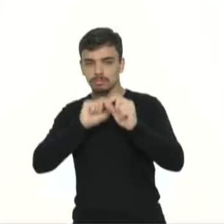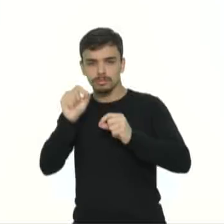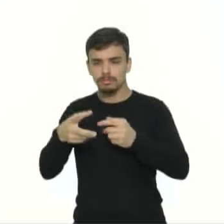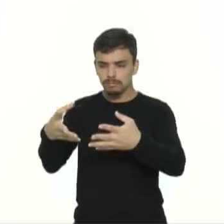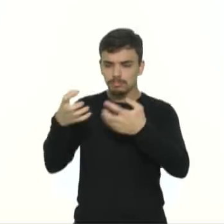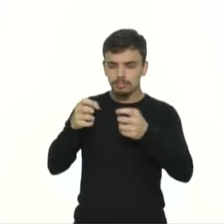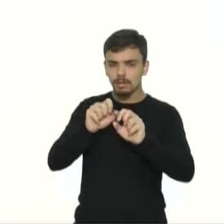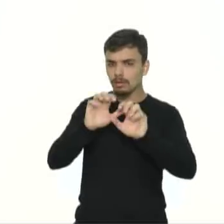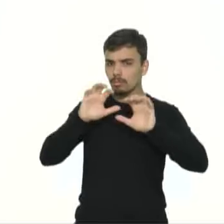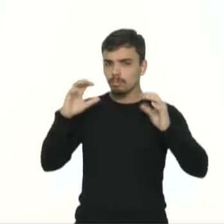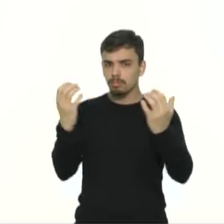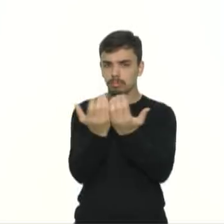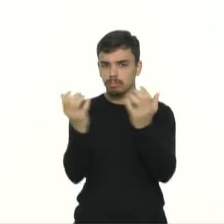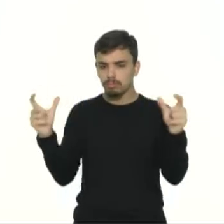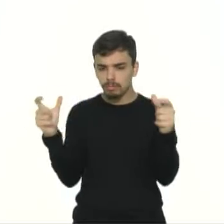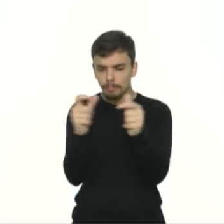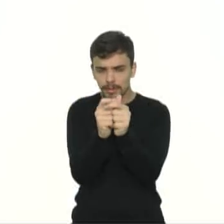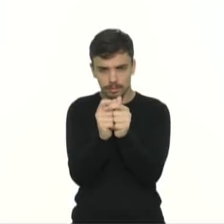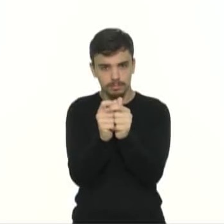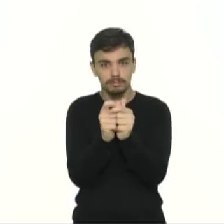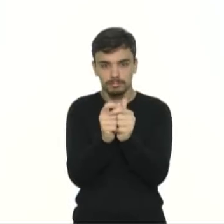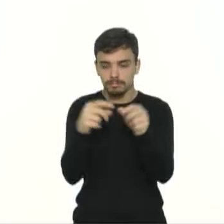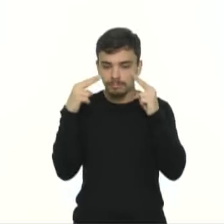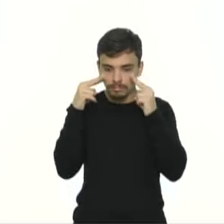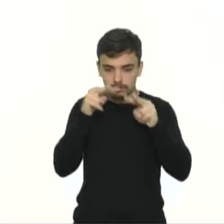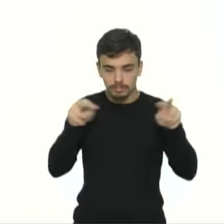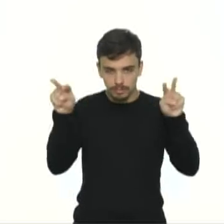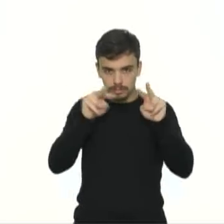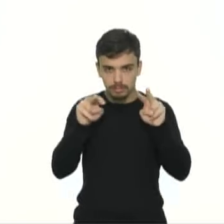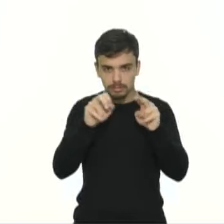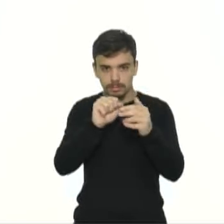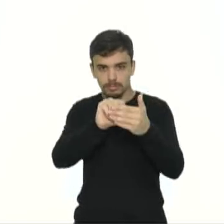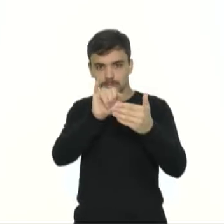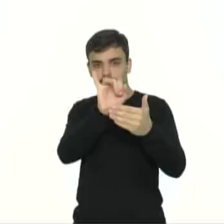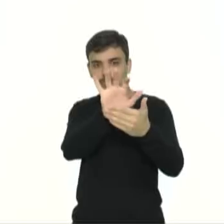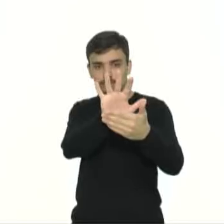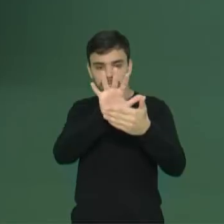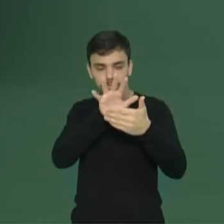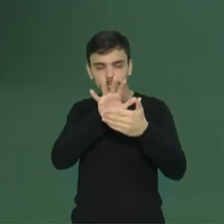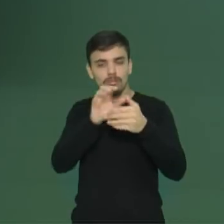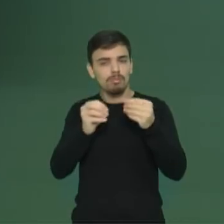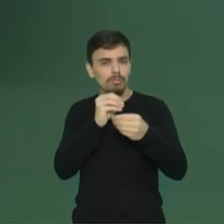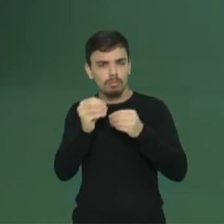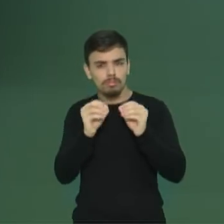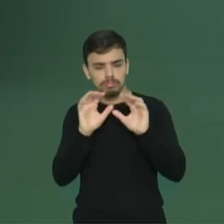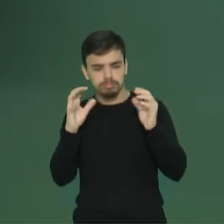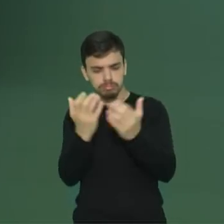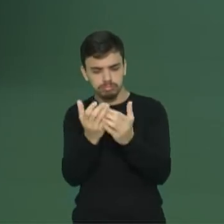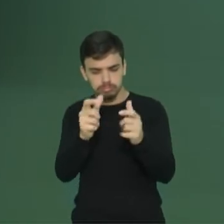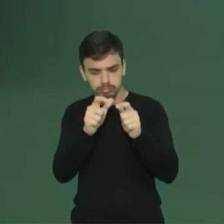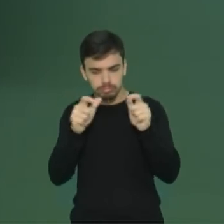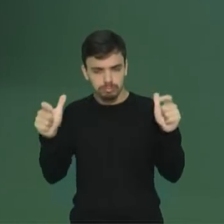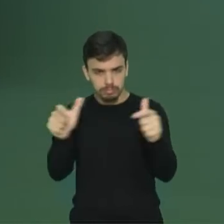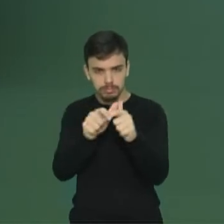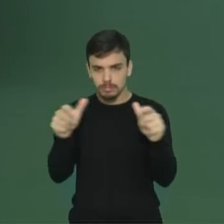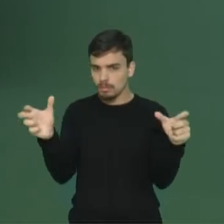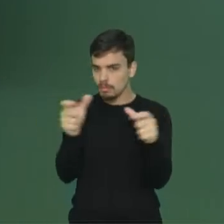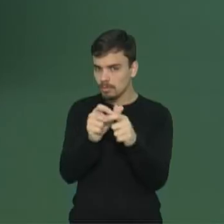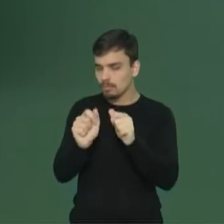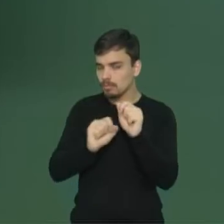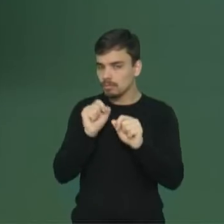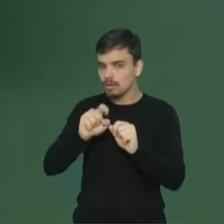captam um campo de visão muito pequeno. Quando você amplia a imagem, o seu campo de visão reduz. O ideal